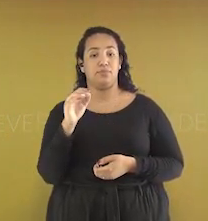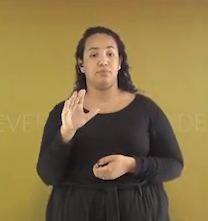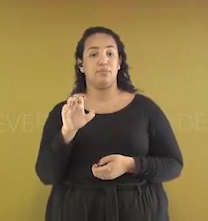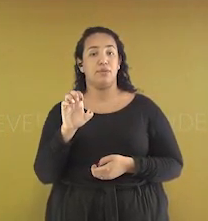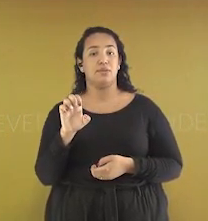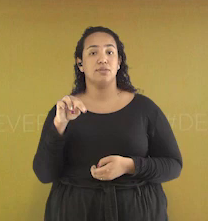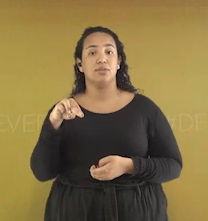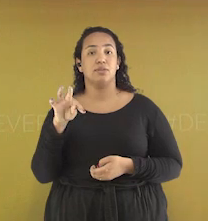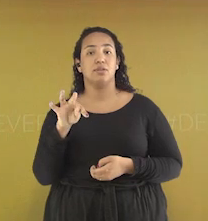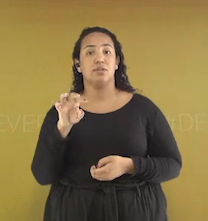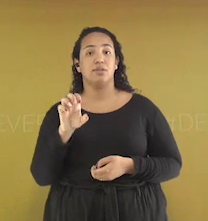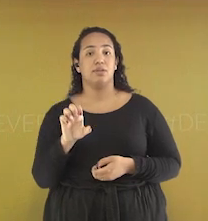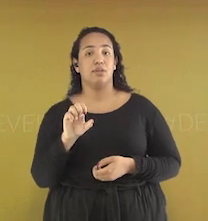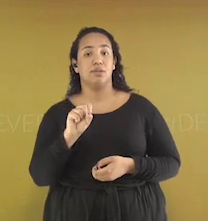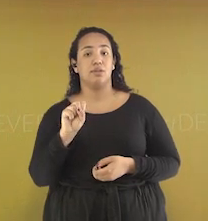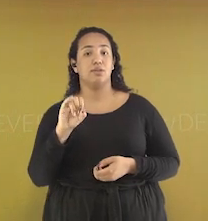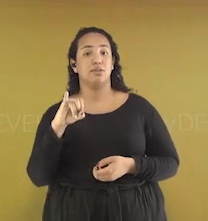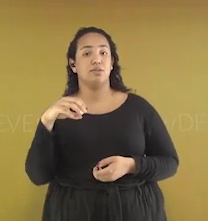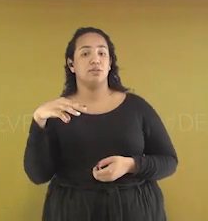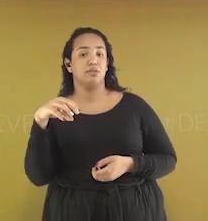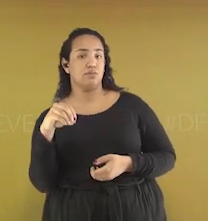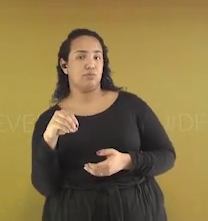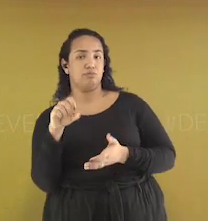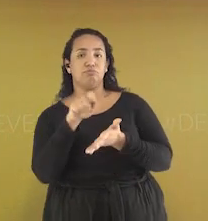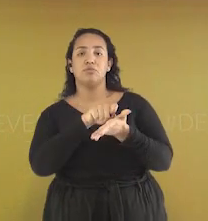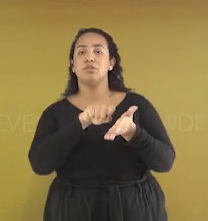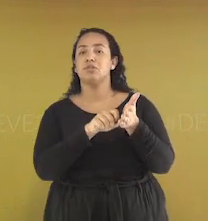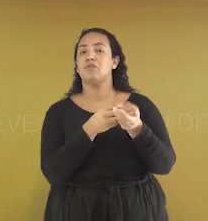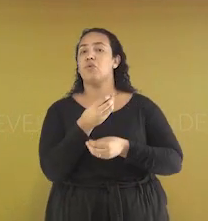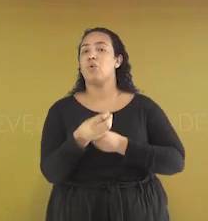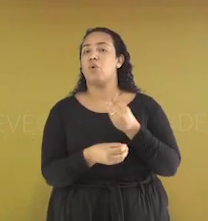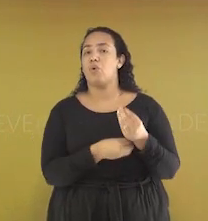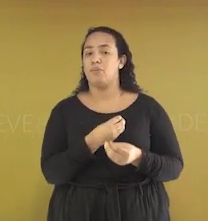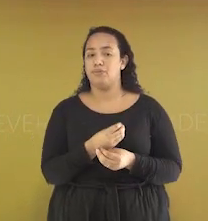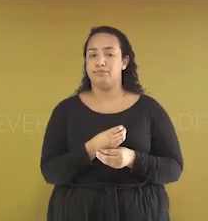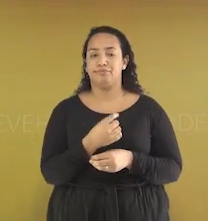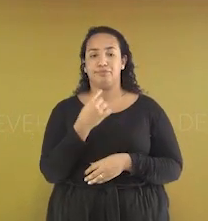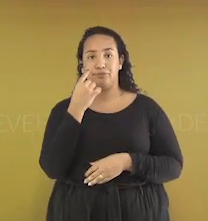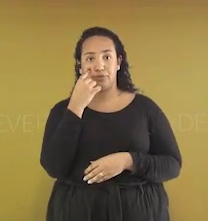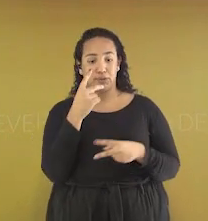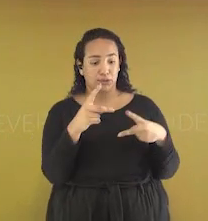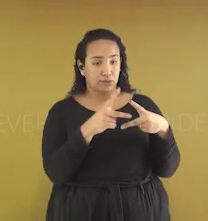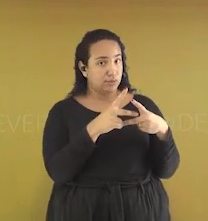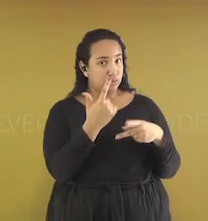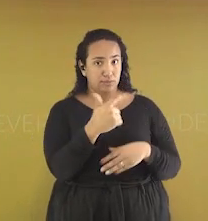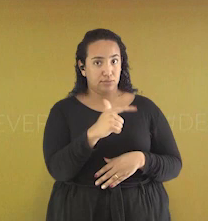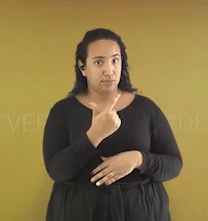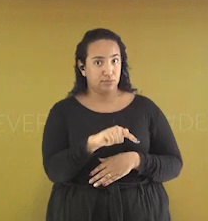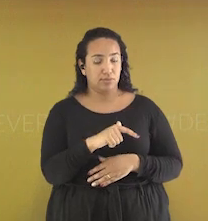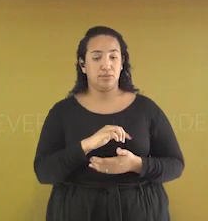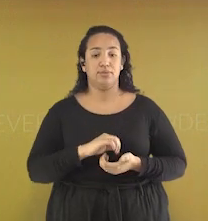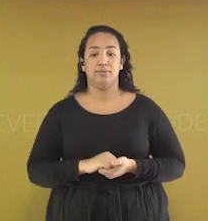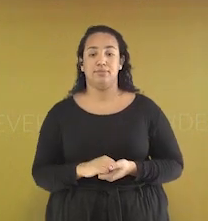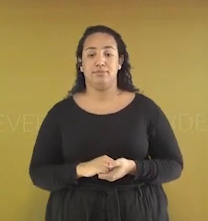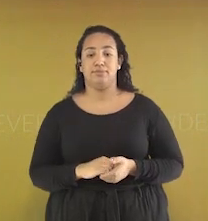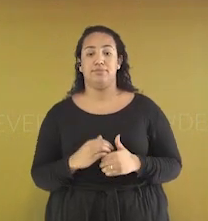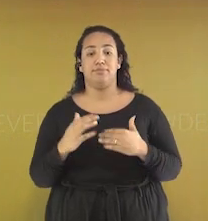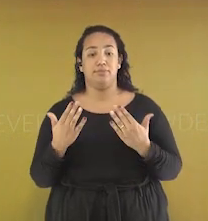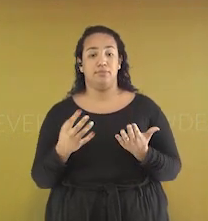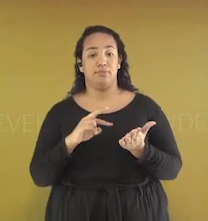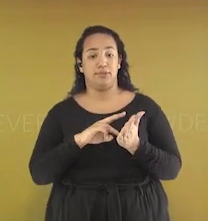47 centésimos. Como podemos escrever esse número? Observe que não tem parte